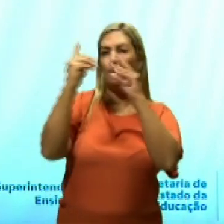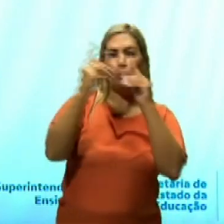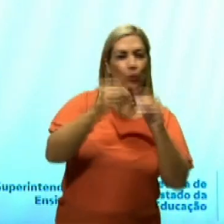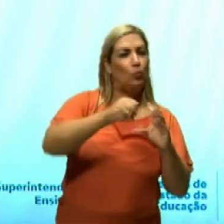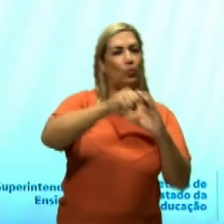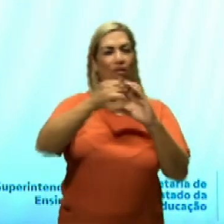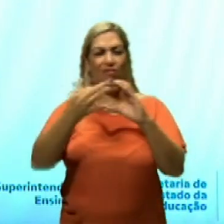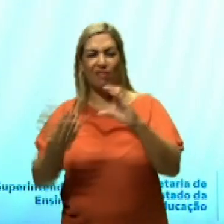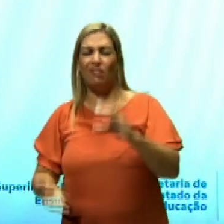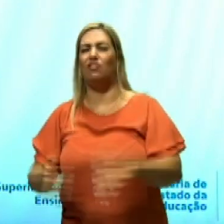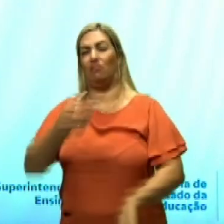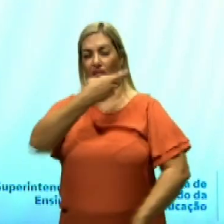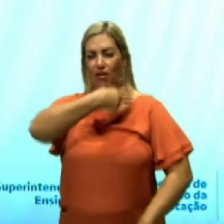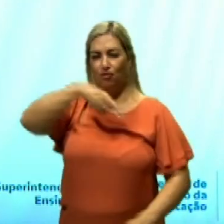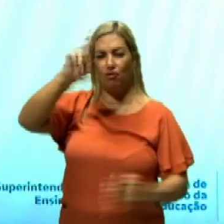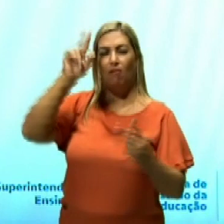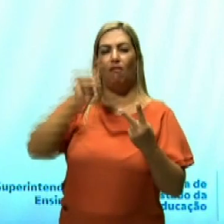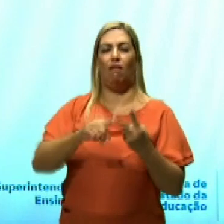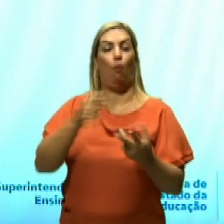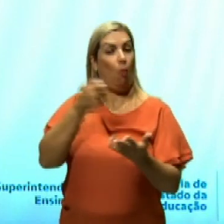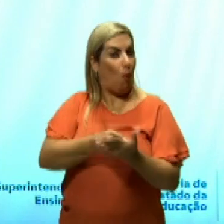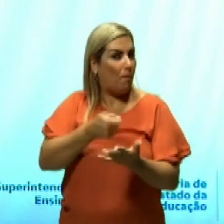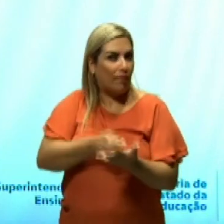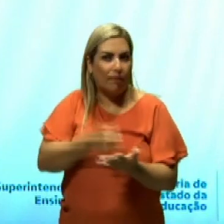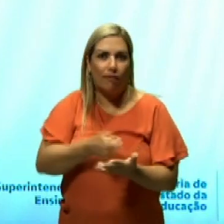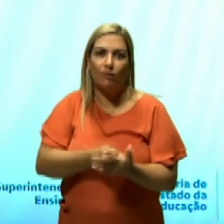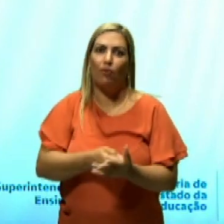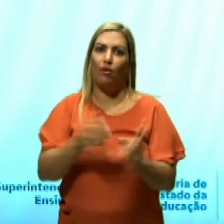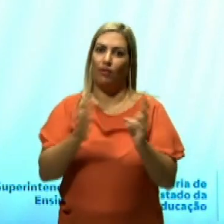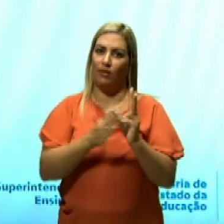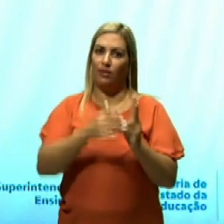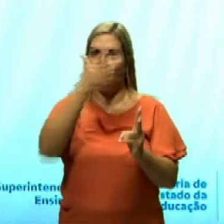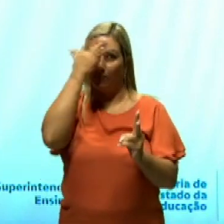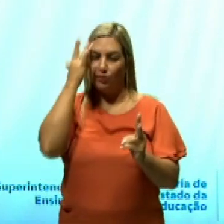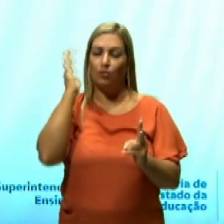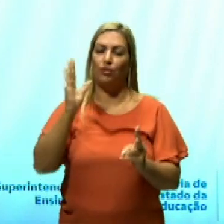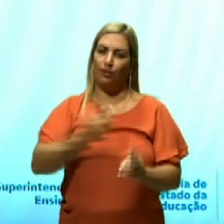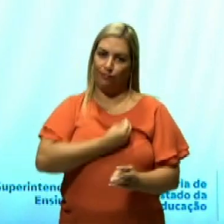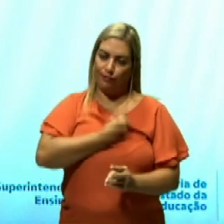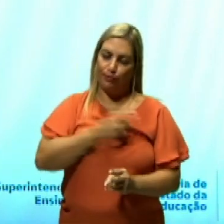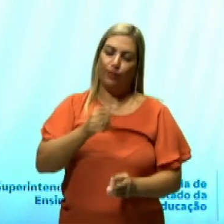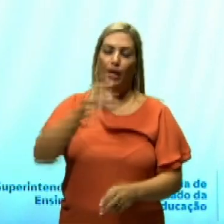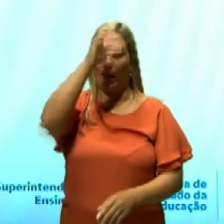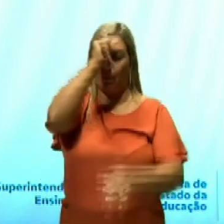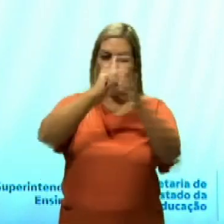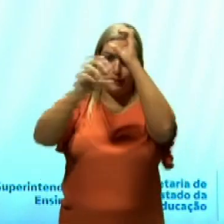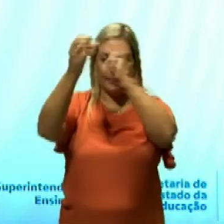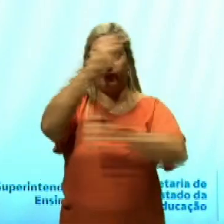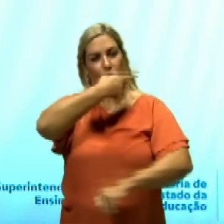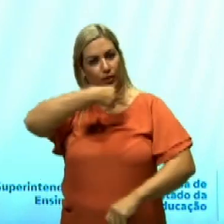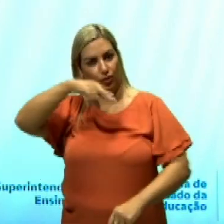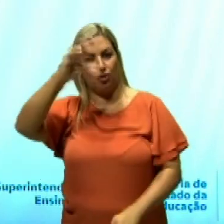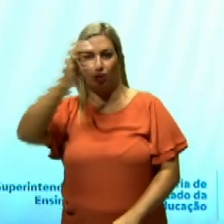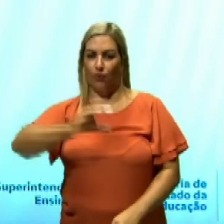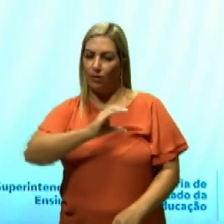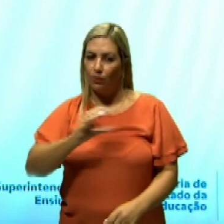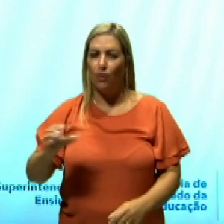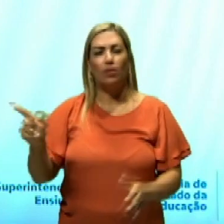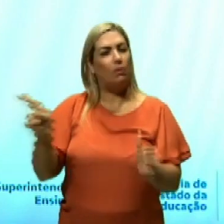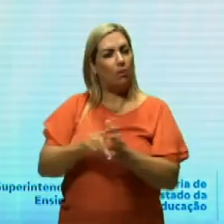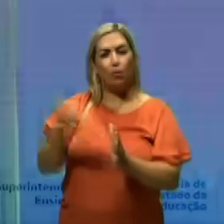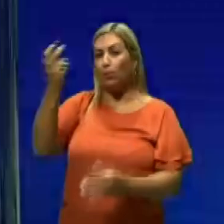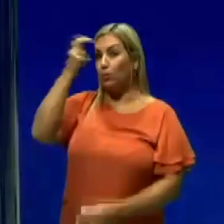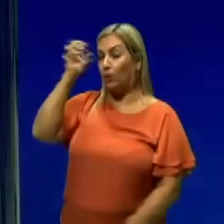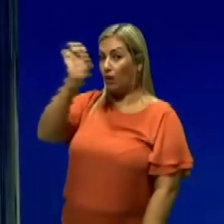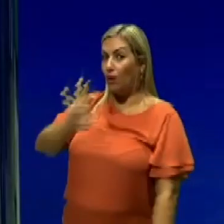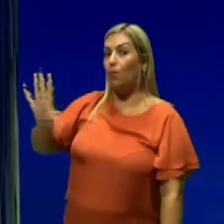a religião vai ser obrigada aquelas pessoas que já viviam aqui né então é uma cultura da